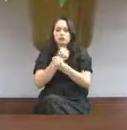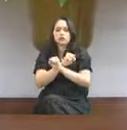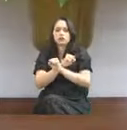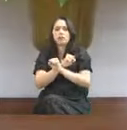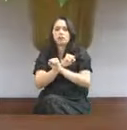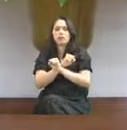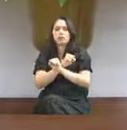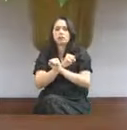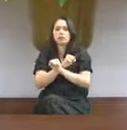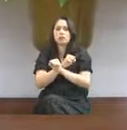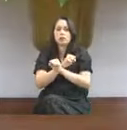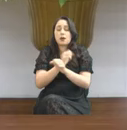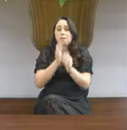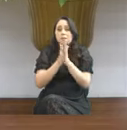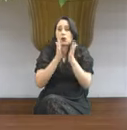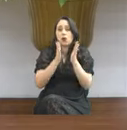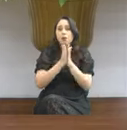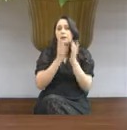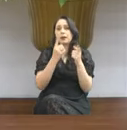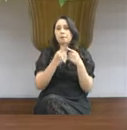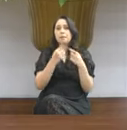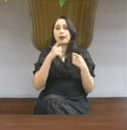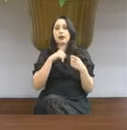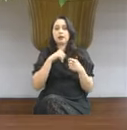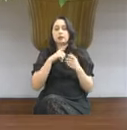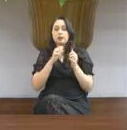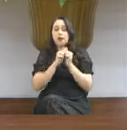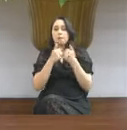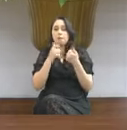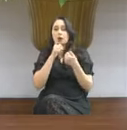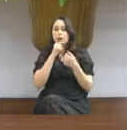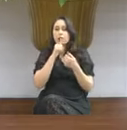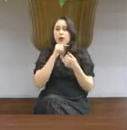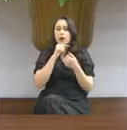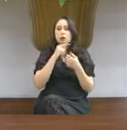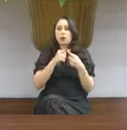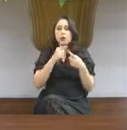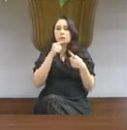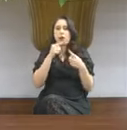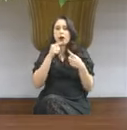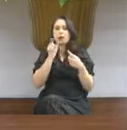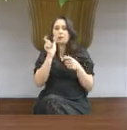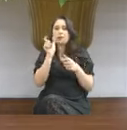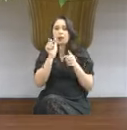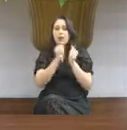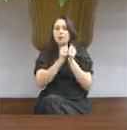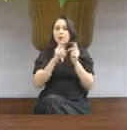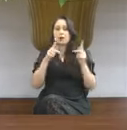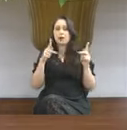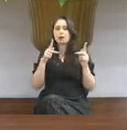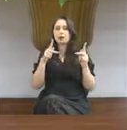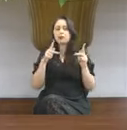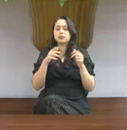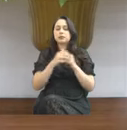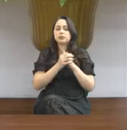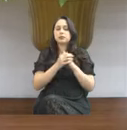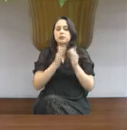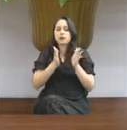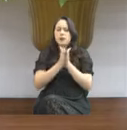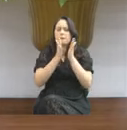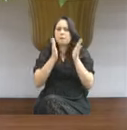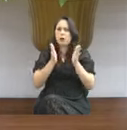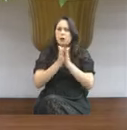tem pão e água para beber. Mas a palavra que aparece em Apocalipse 2:9 é